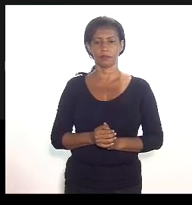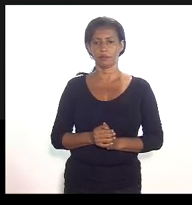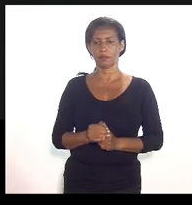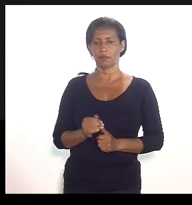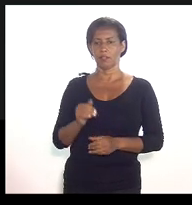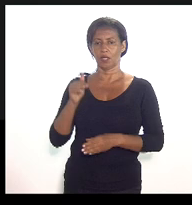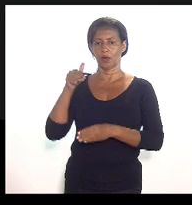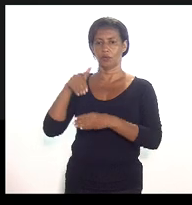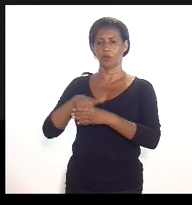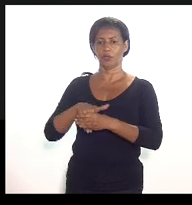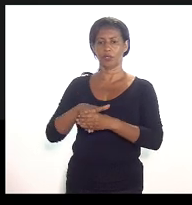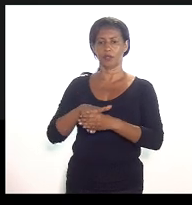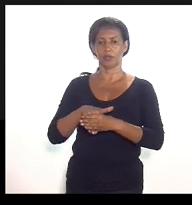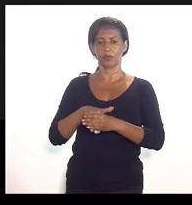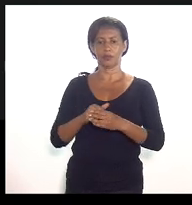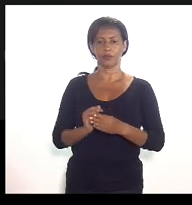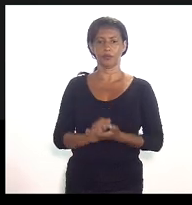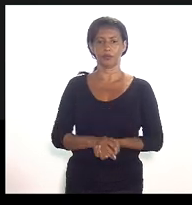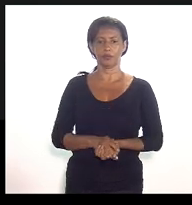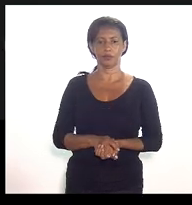Em votação.